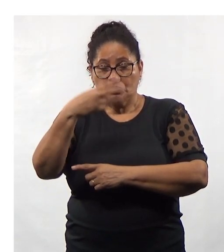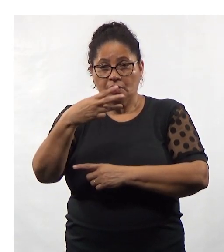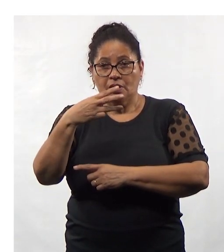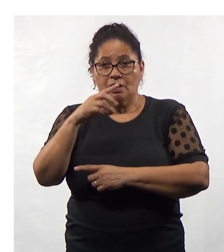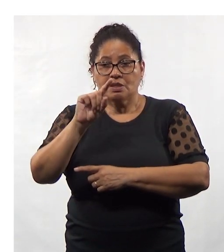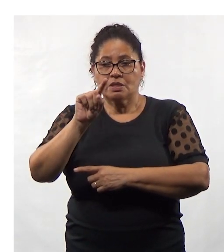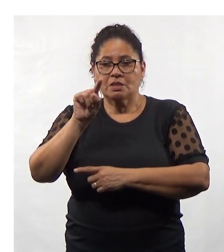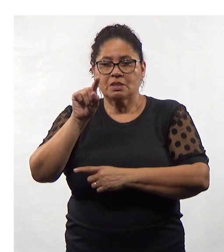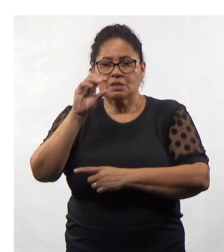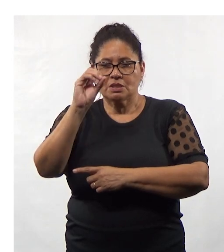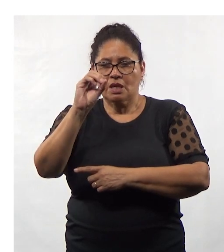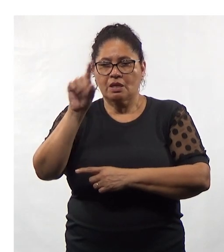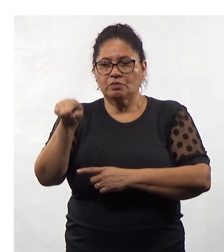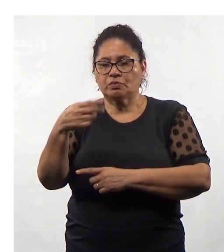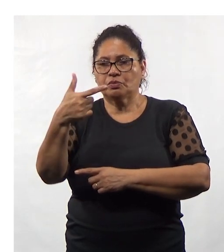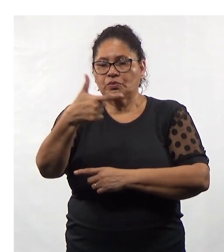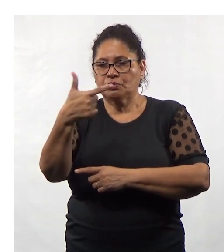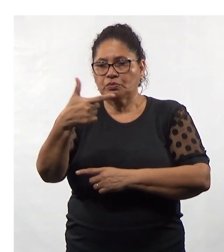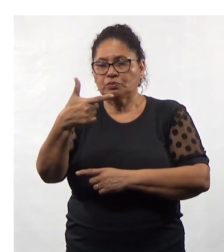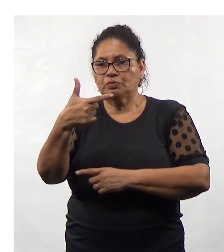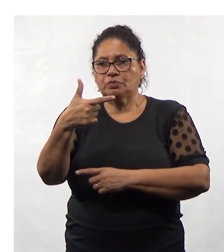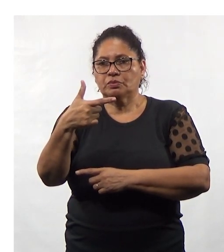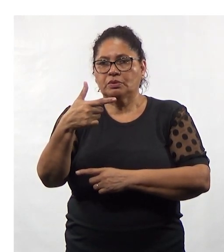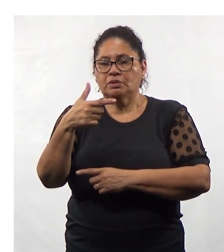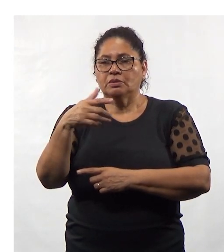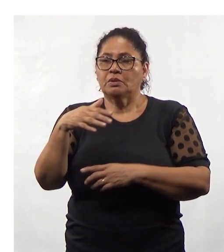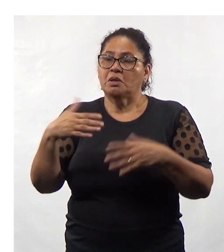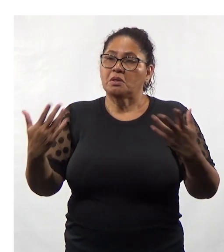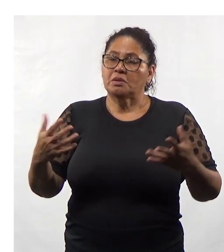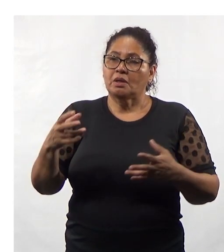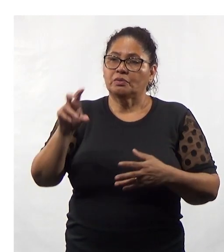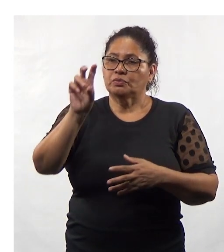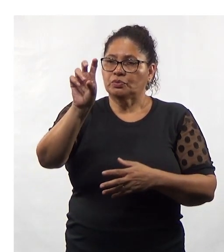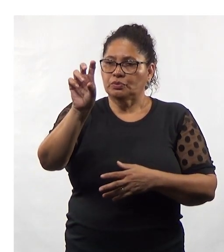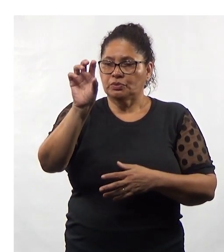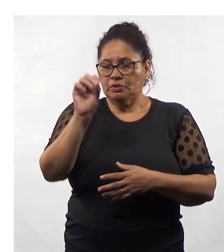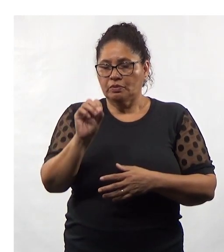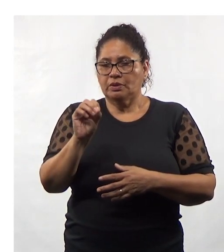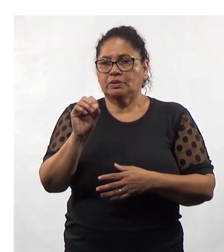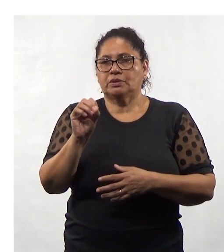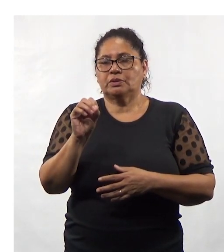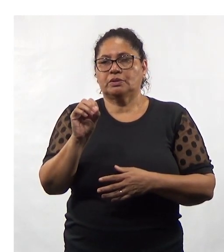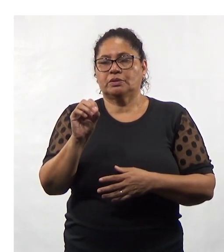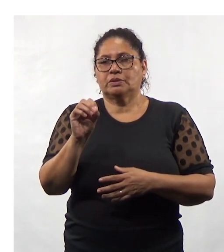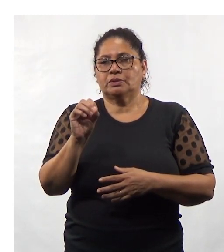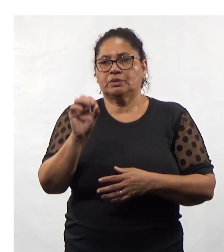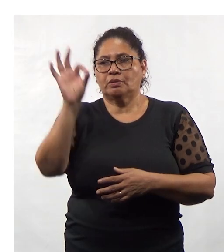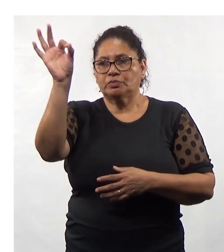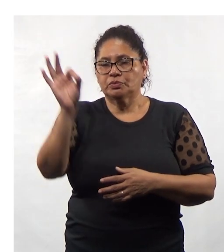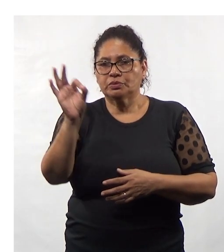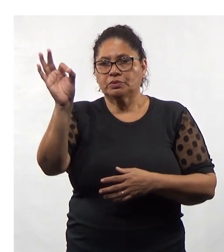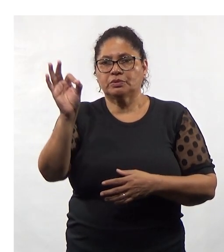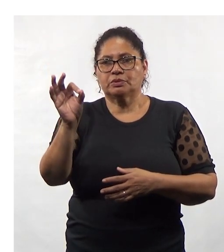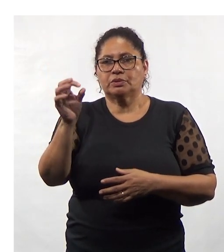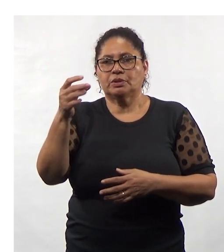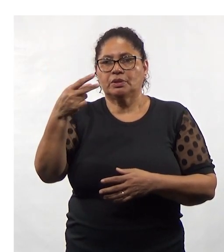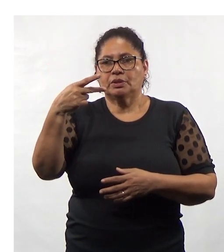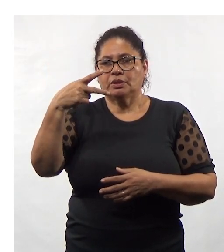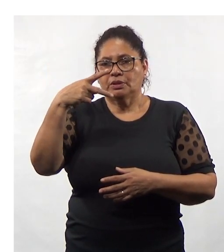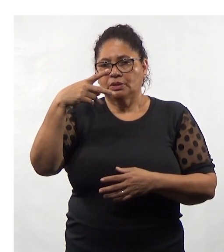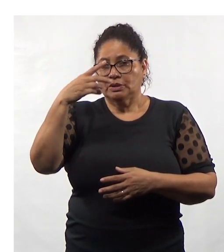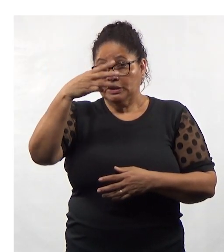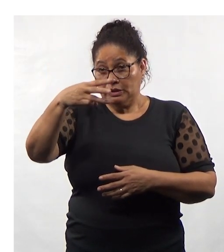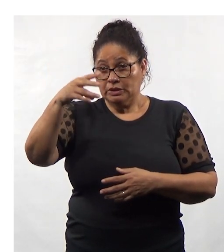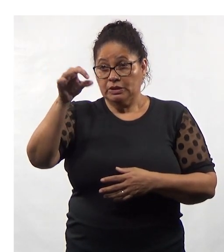3, 0,2. O que são pesos? Então, 50% é do critério 1, 30%